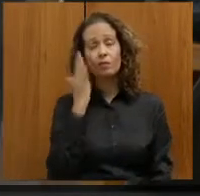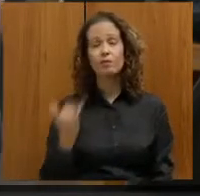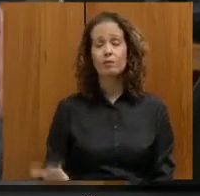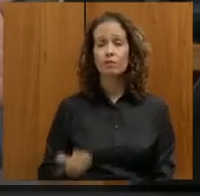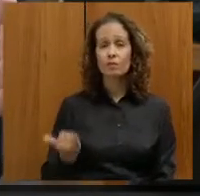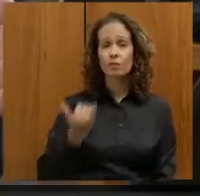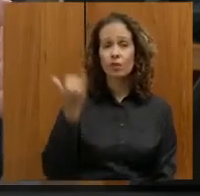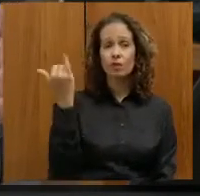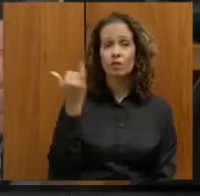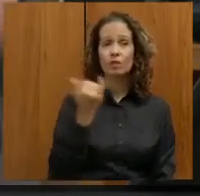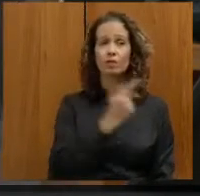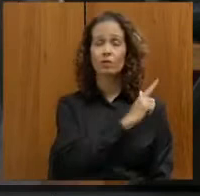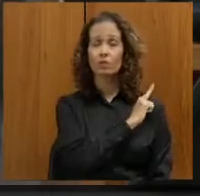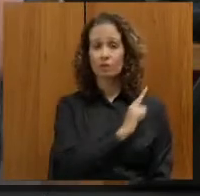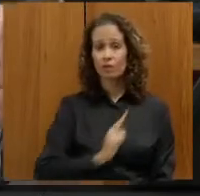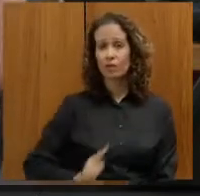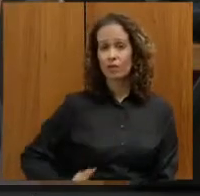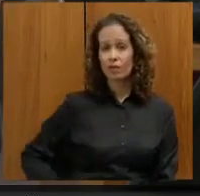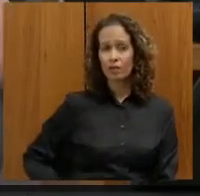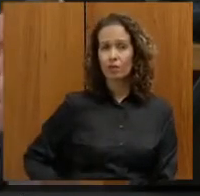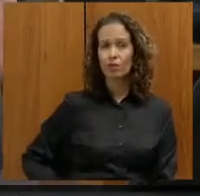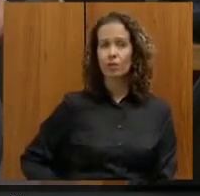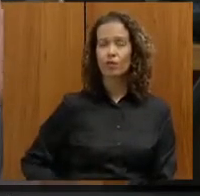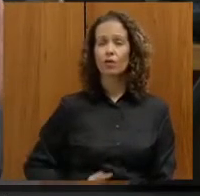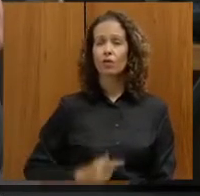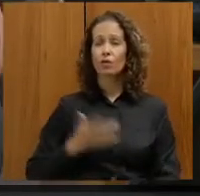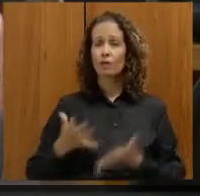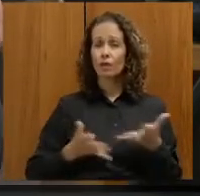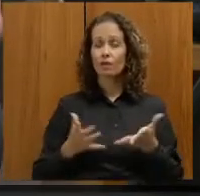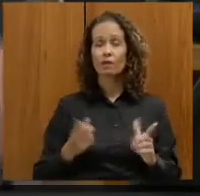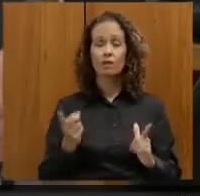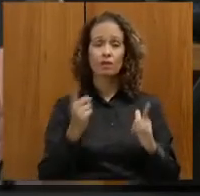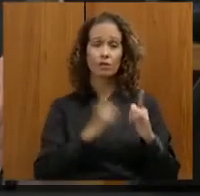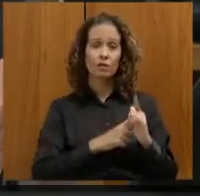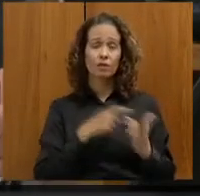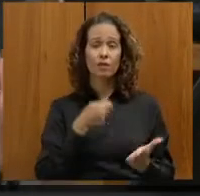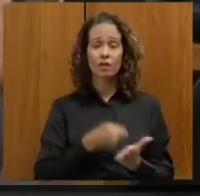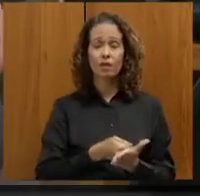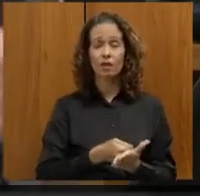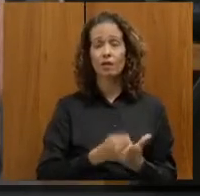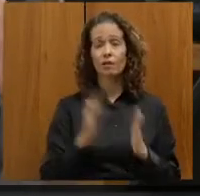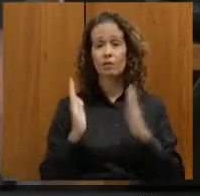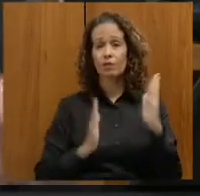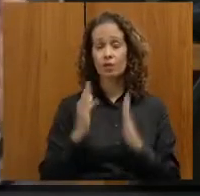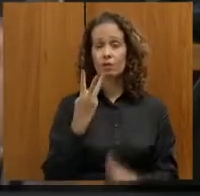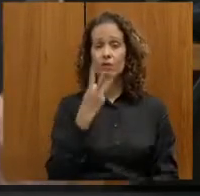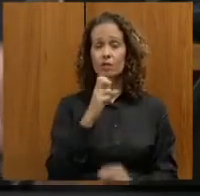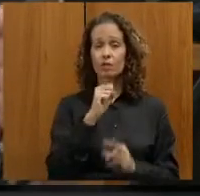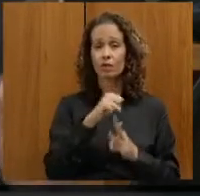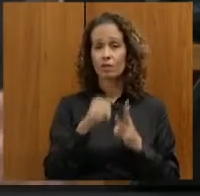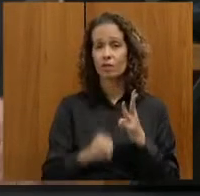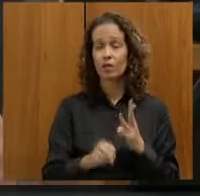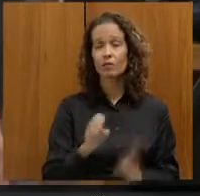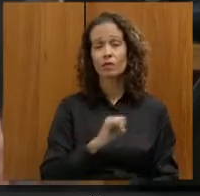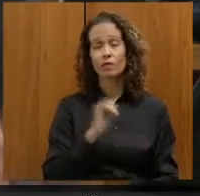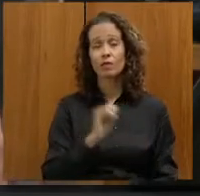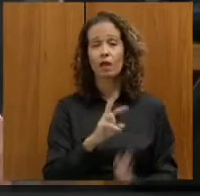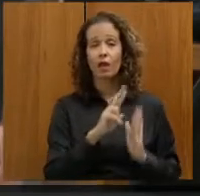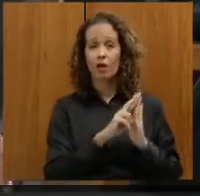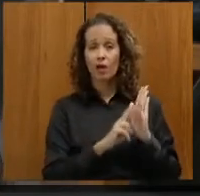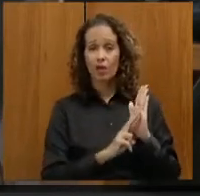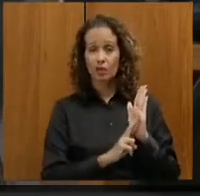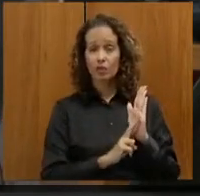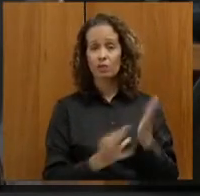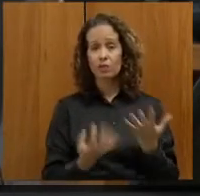lembrar que a fala do Governador no sentido de que a dívida terá que ser pago em três meses em caso de não adesão regime